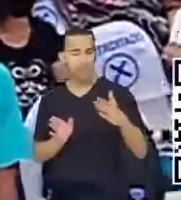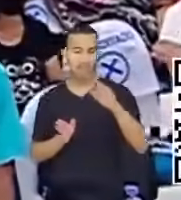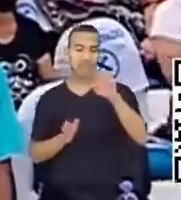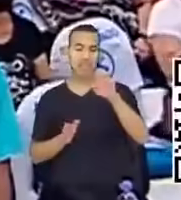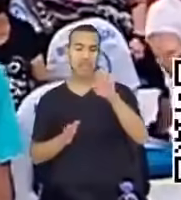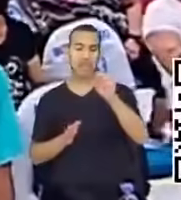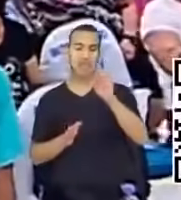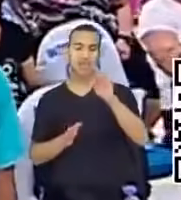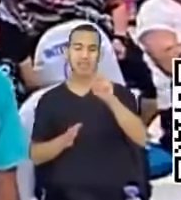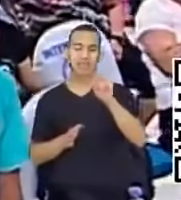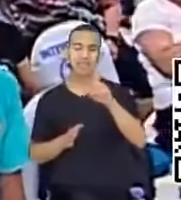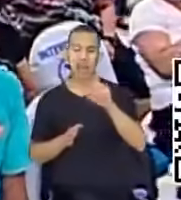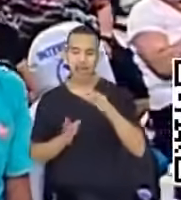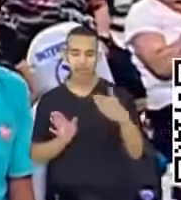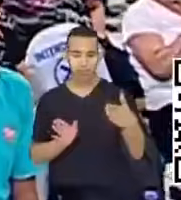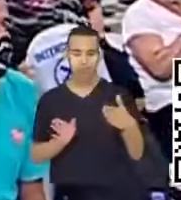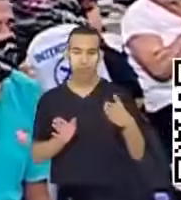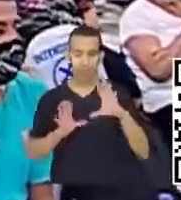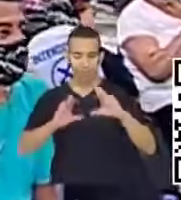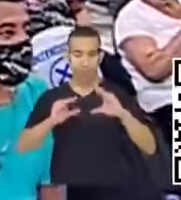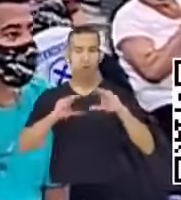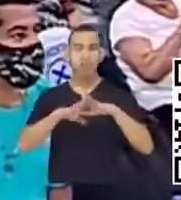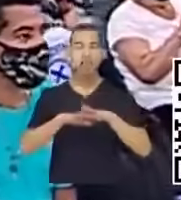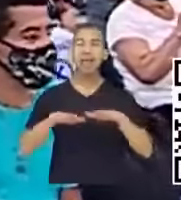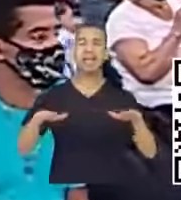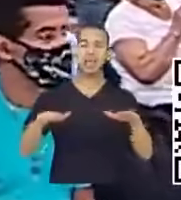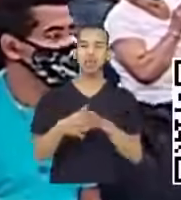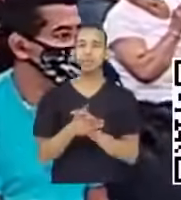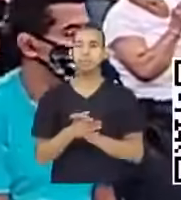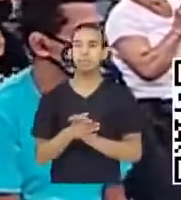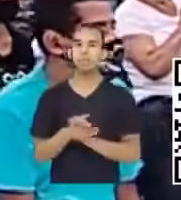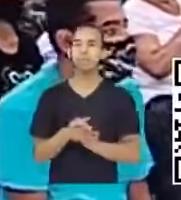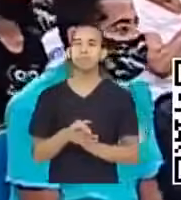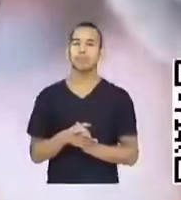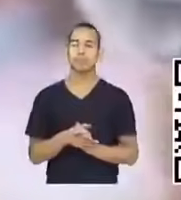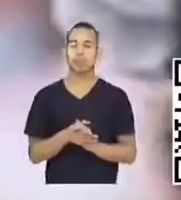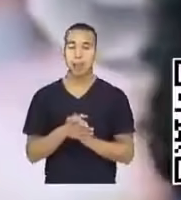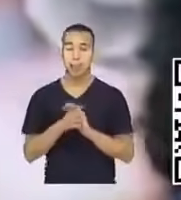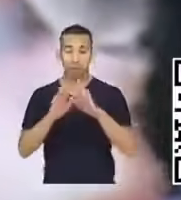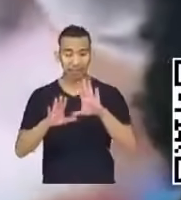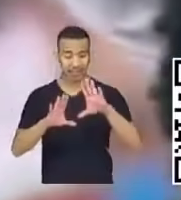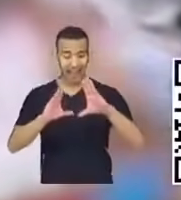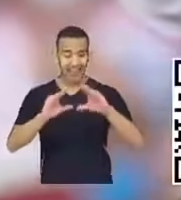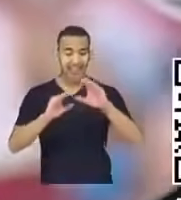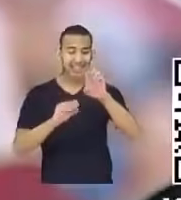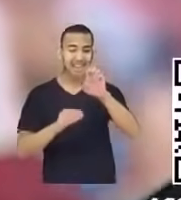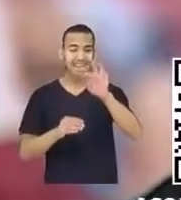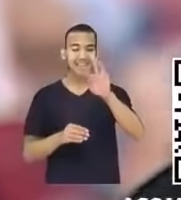você pode chamar de estrado também que ele forro da cama mas o estrado dos pés